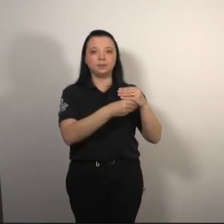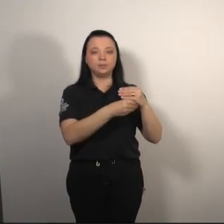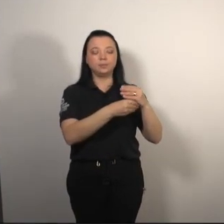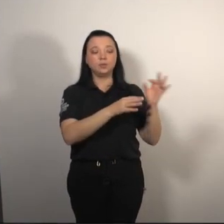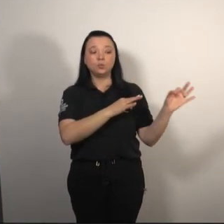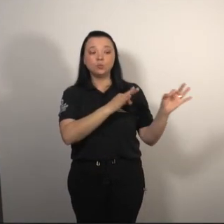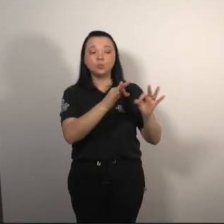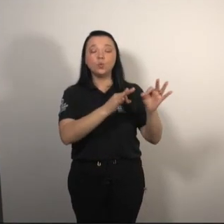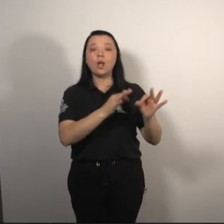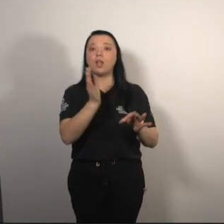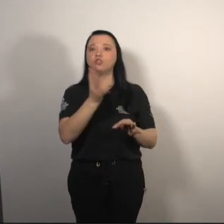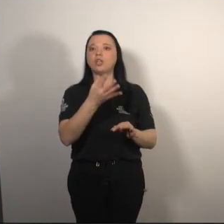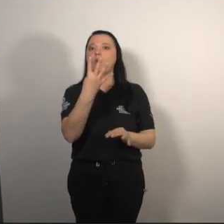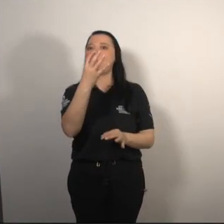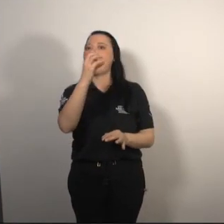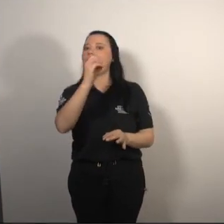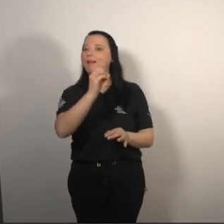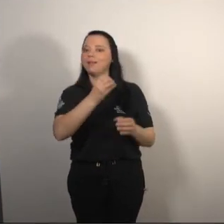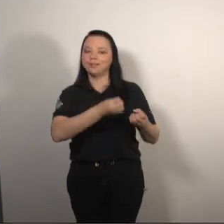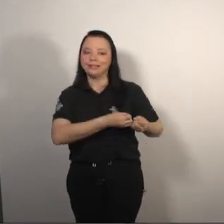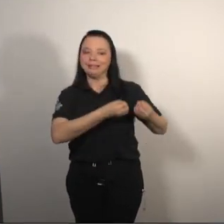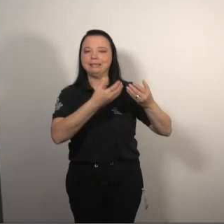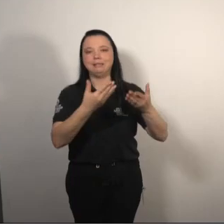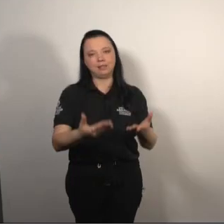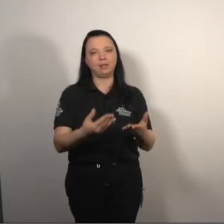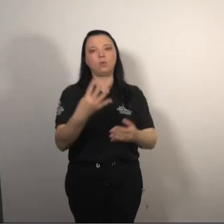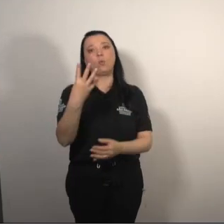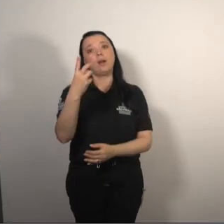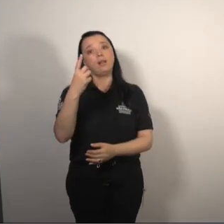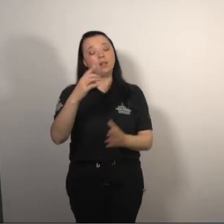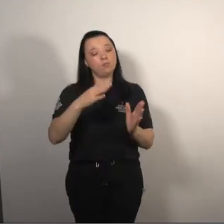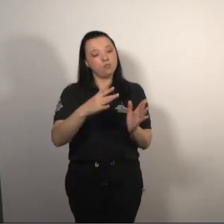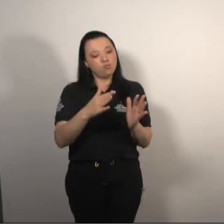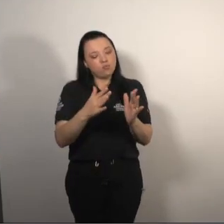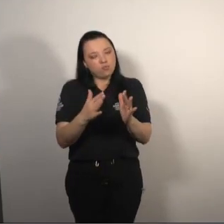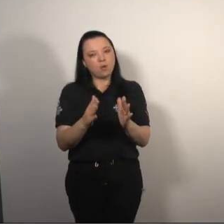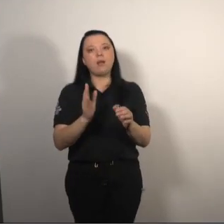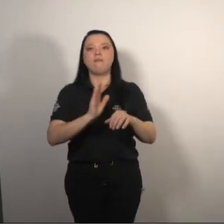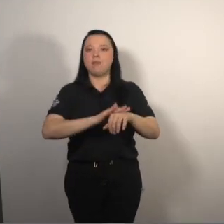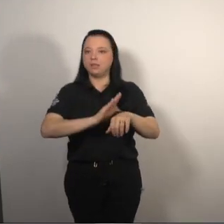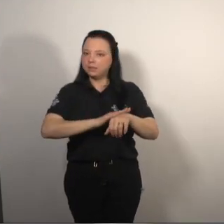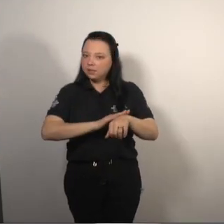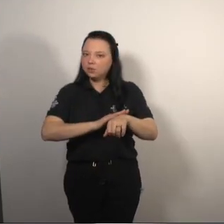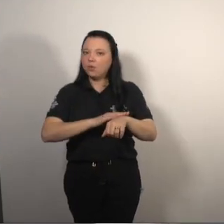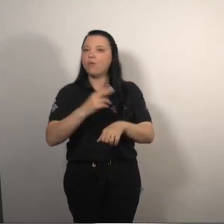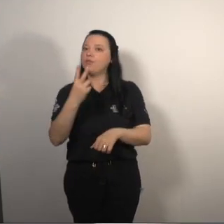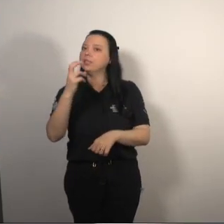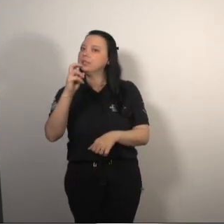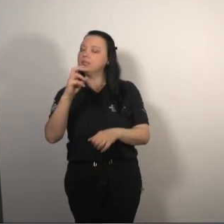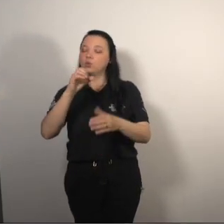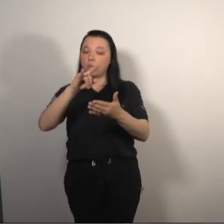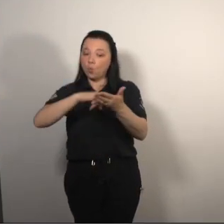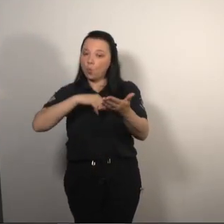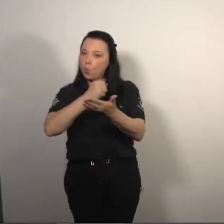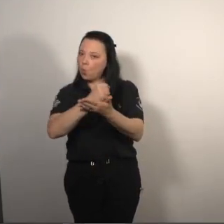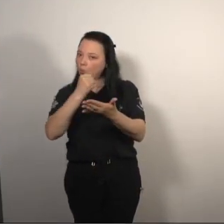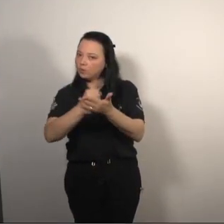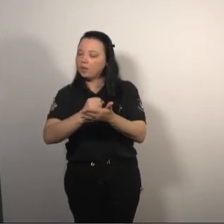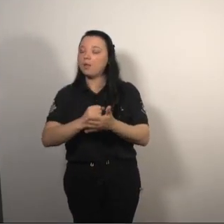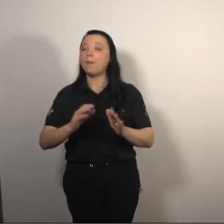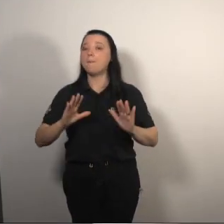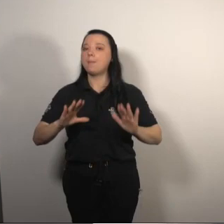40 já foram entregues, 41 em execução, 25 em contrato, mas vale ressaltar, secretário,